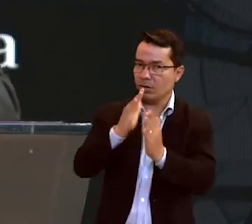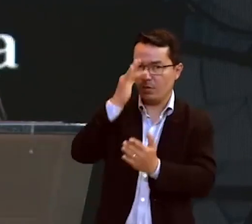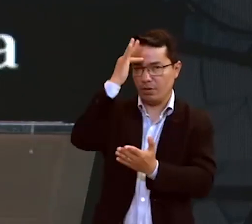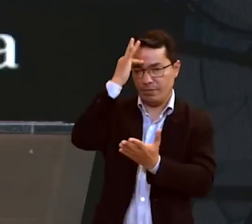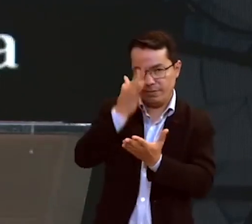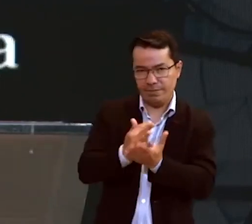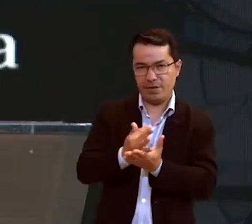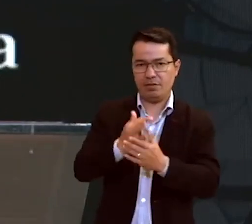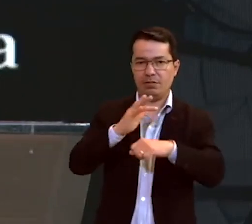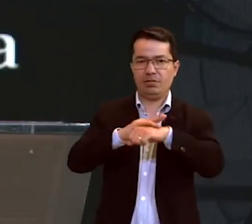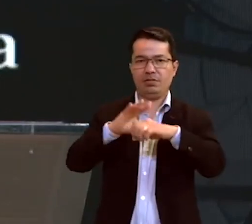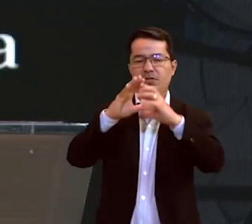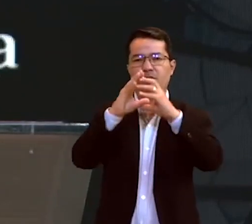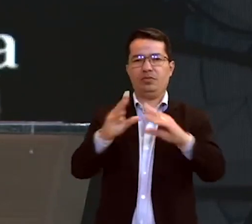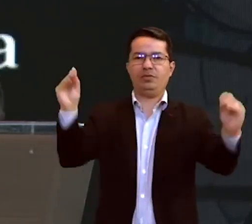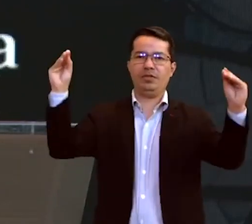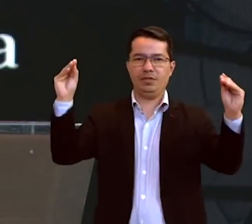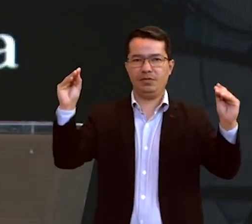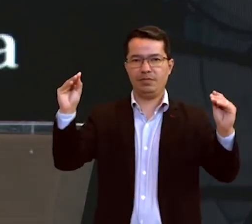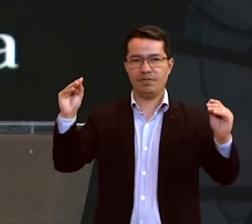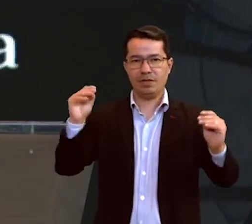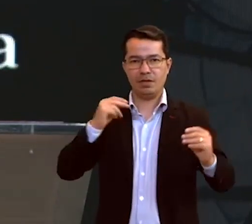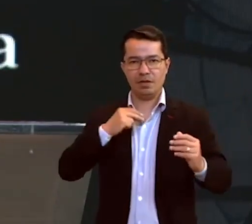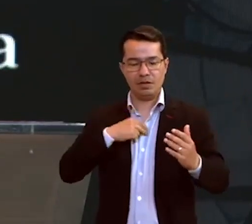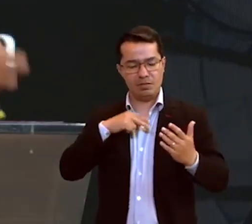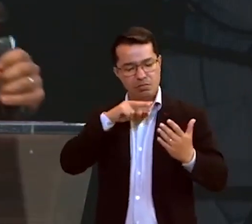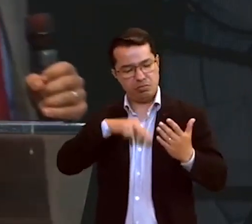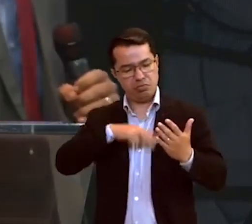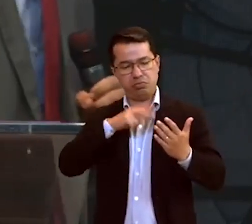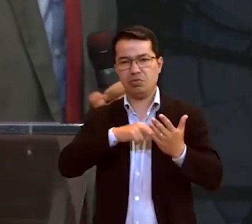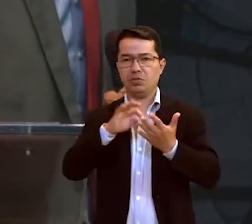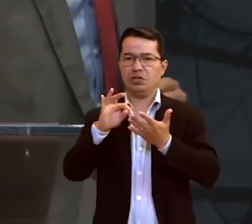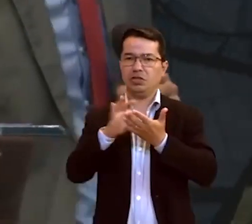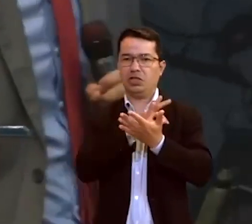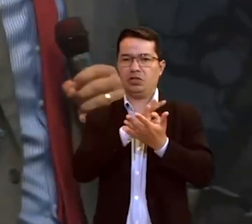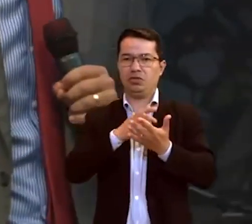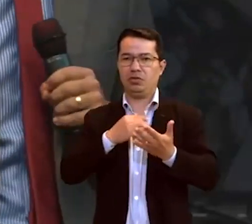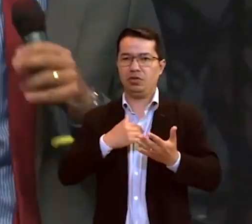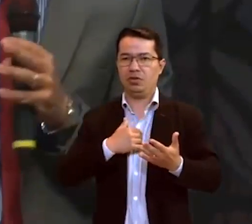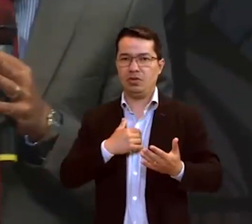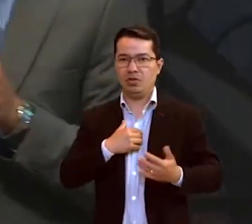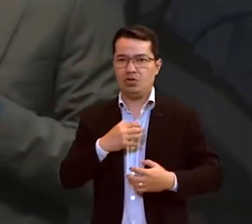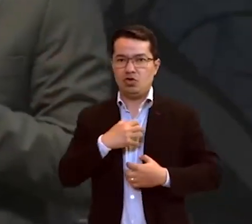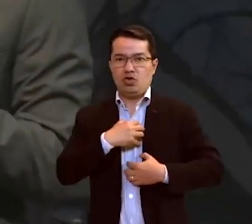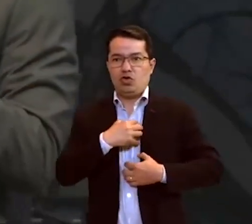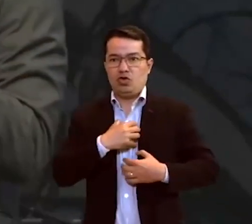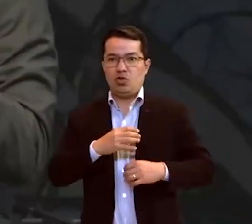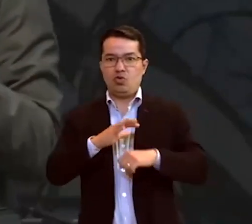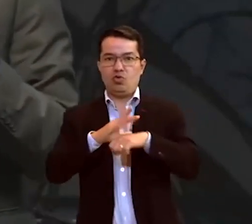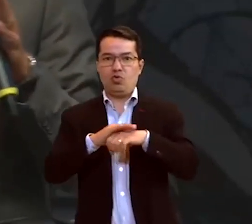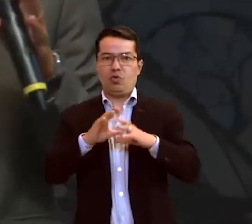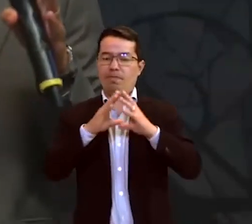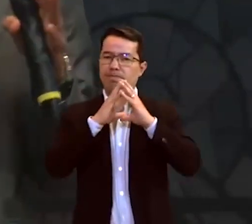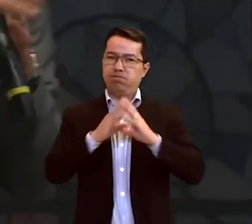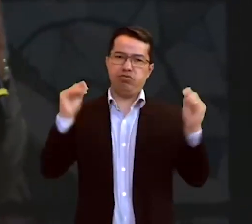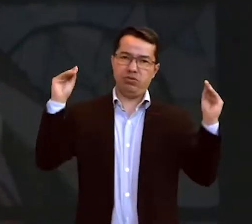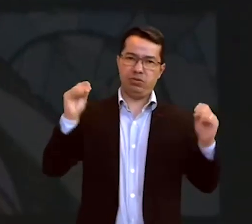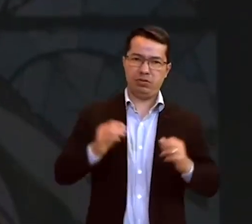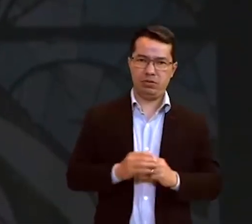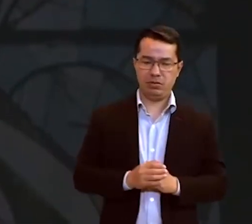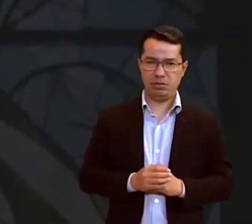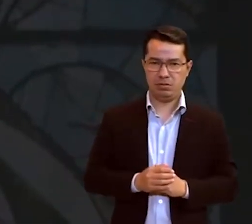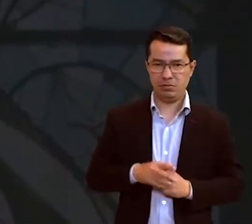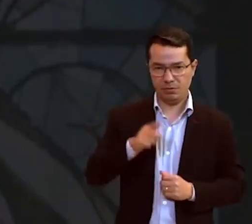E sabe, queridos, quando eu olho para esse texto, eu sou encorajado a orar por cura. Tiago está falando: olha, vocês têm